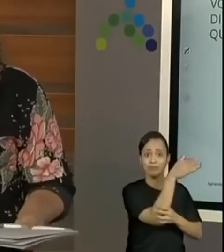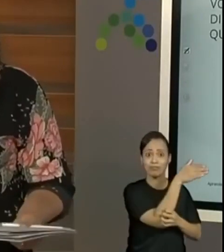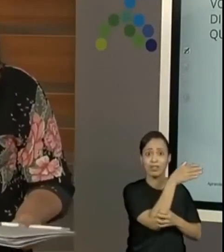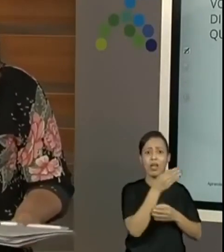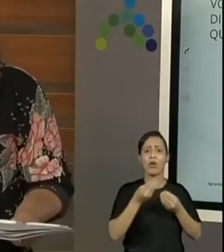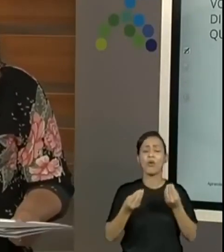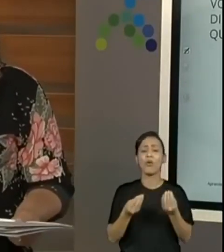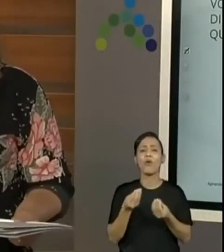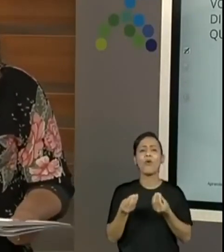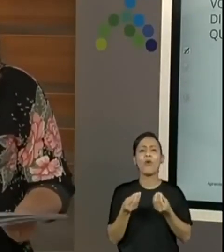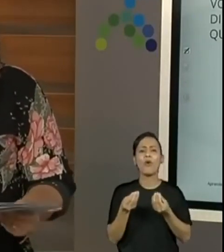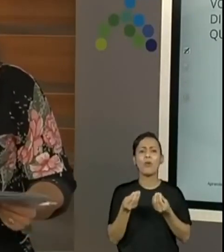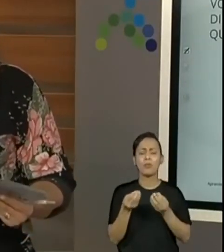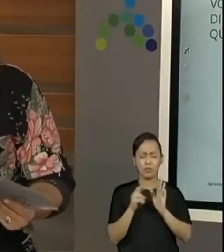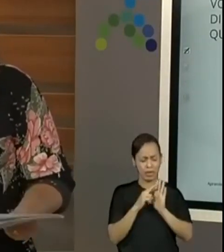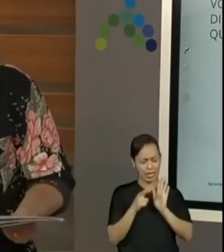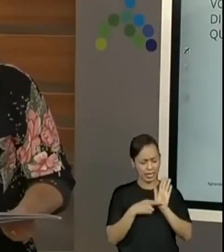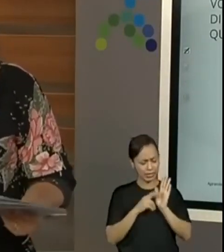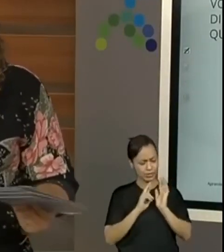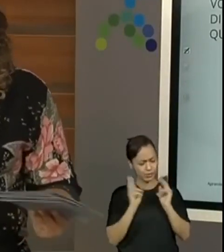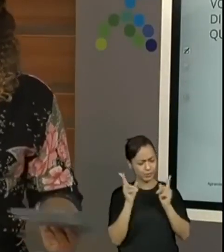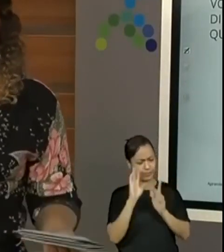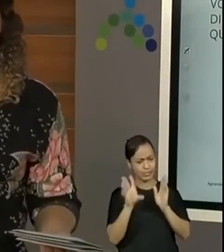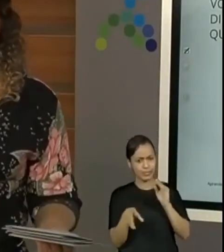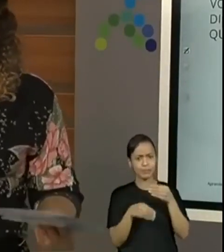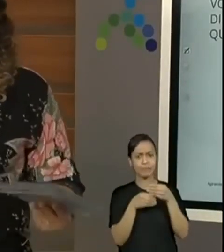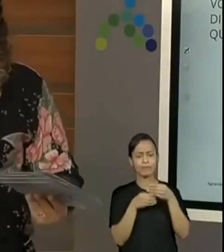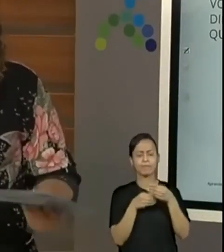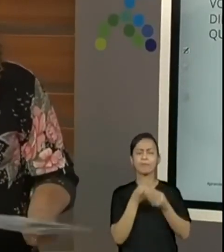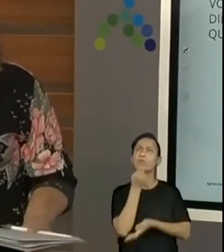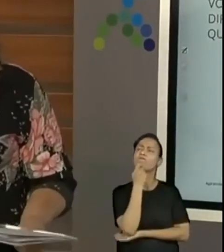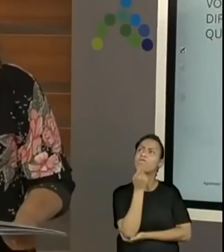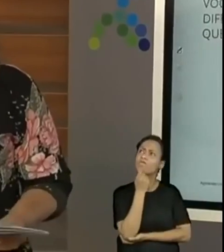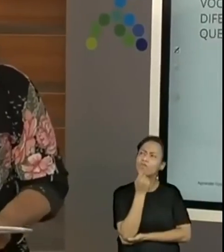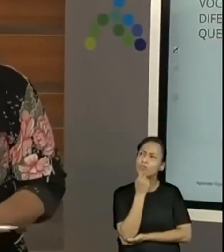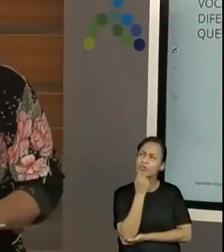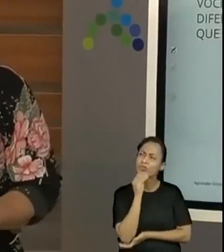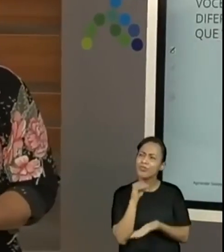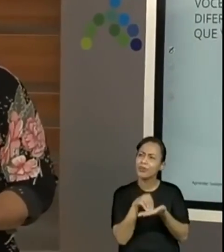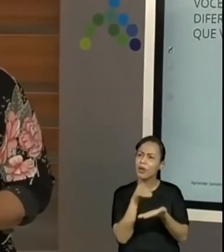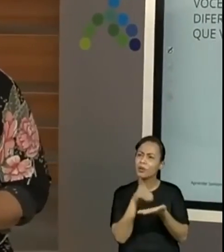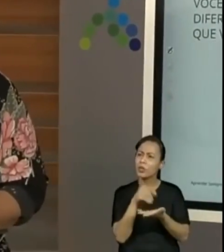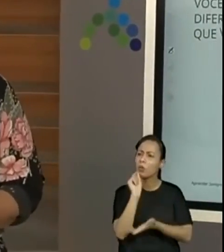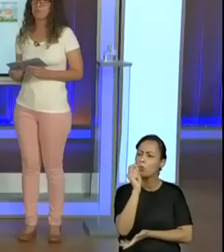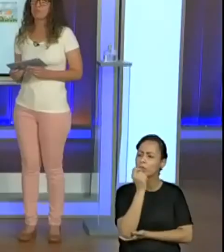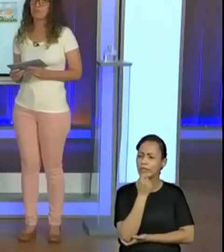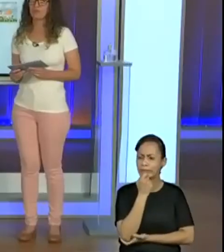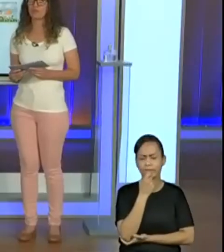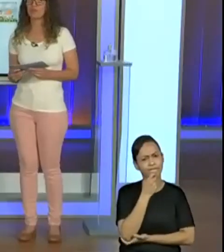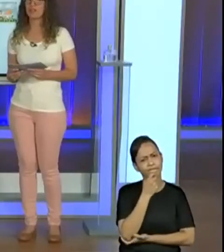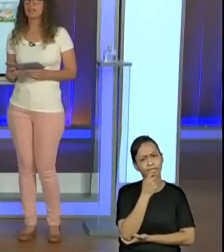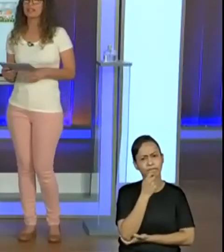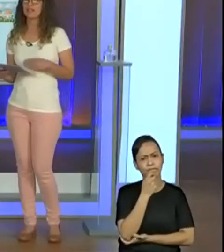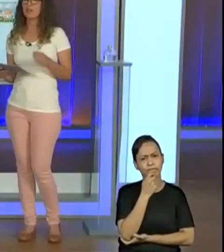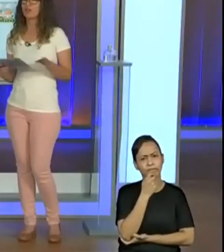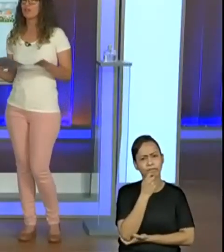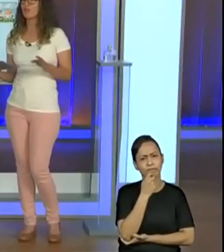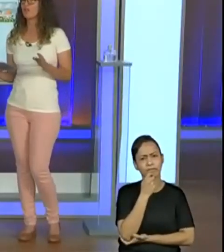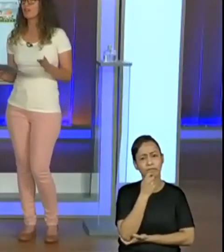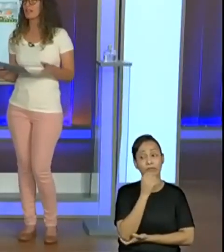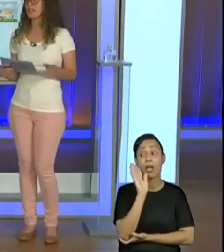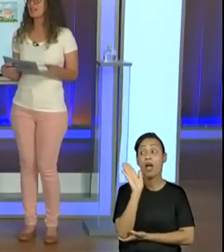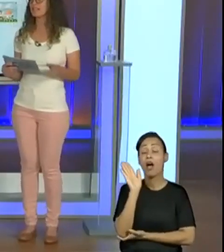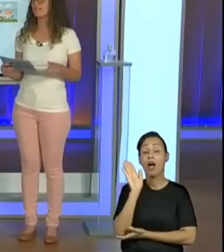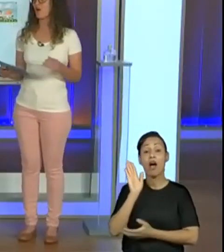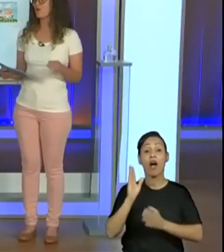tenta acrescentar de diferente, que faltou aqui neste caso? Tem alguma, professora?